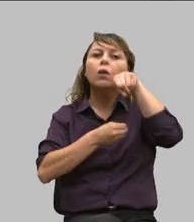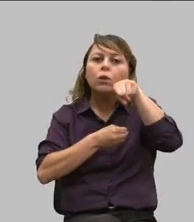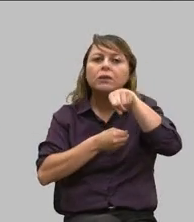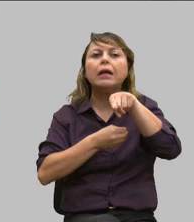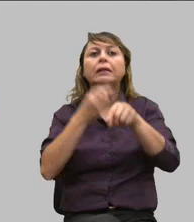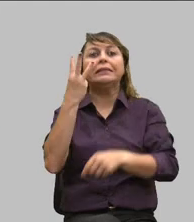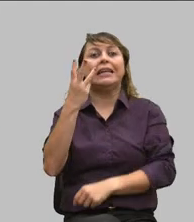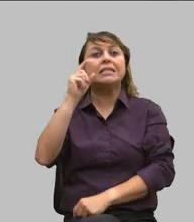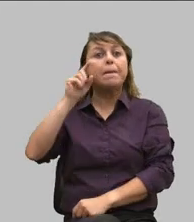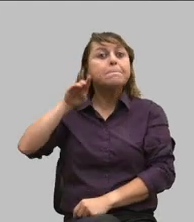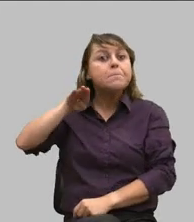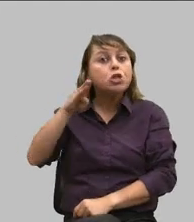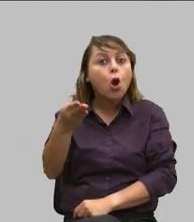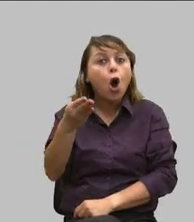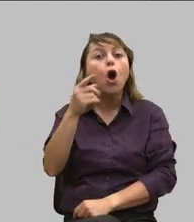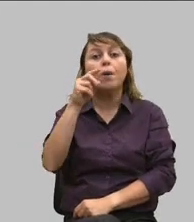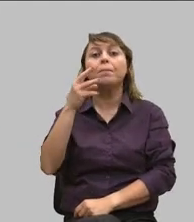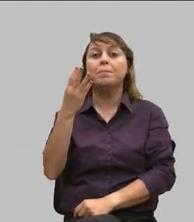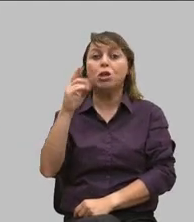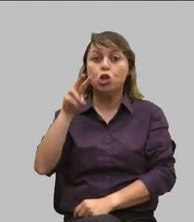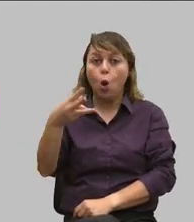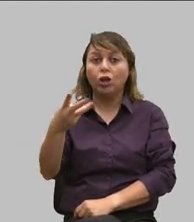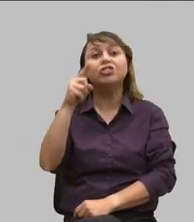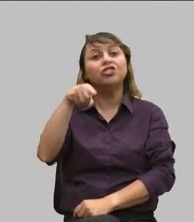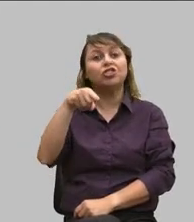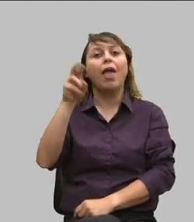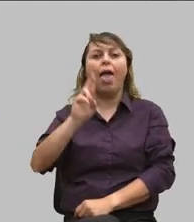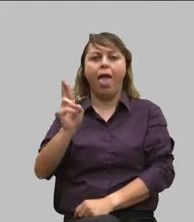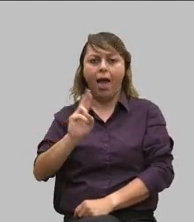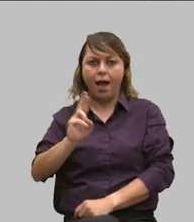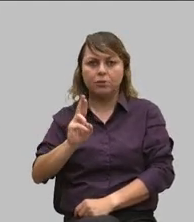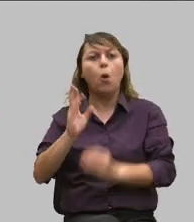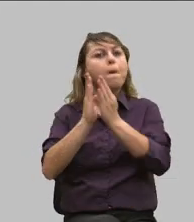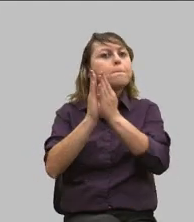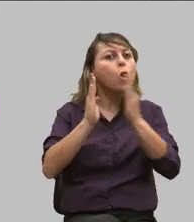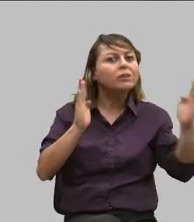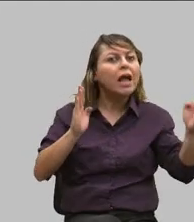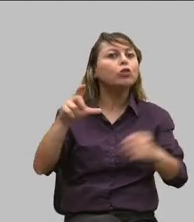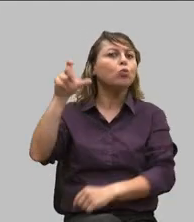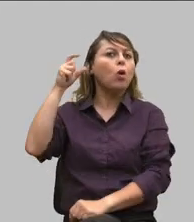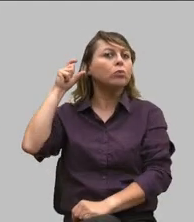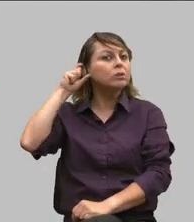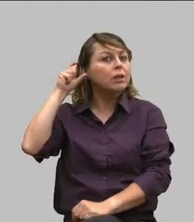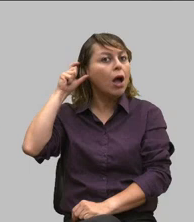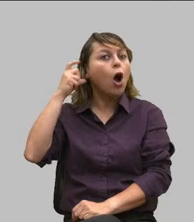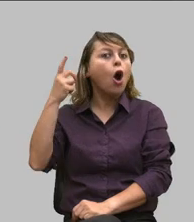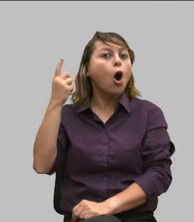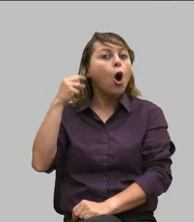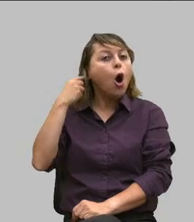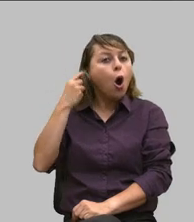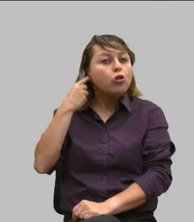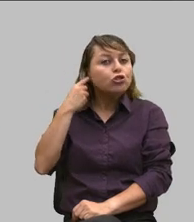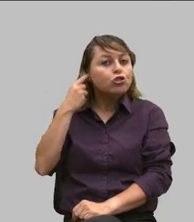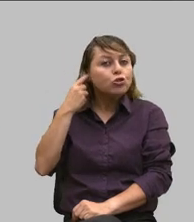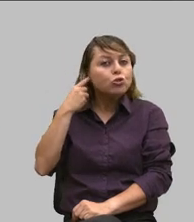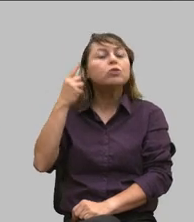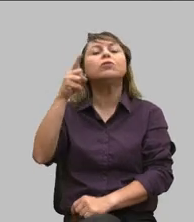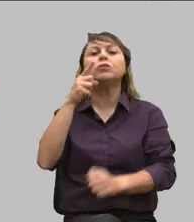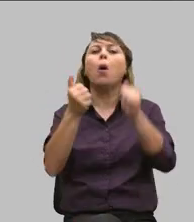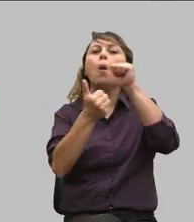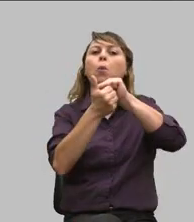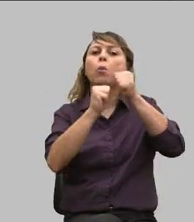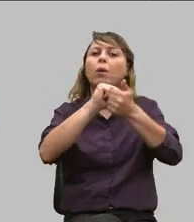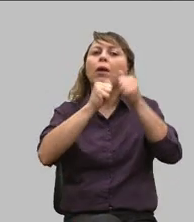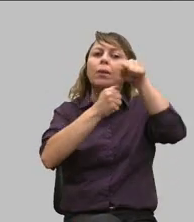3 milhões deais isso só para pra saúde auditiva o processo tá acontecendo ainda então os municípios ainda estão em processo de adesão o